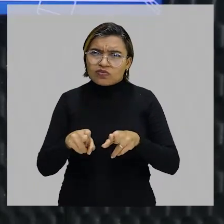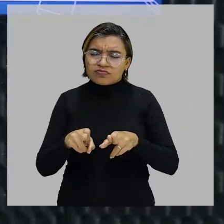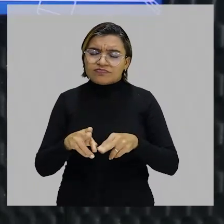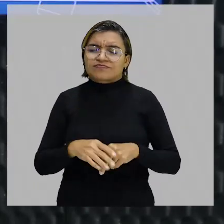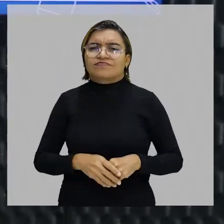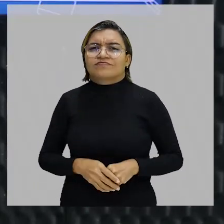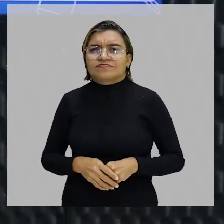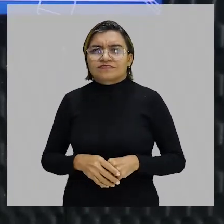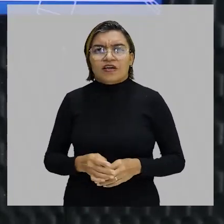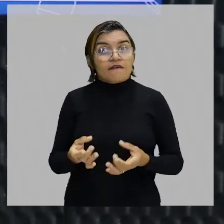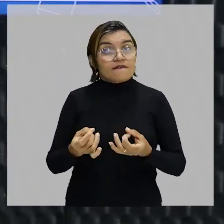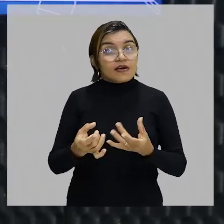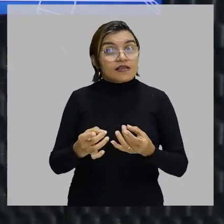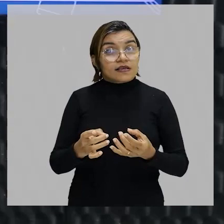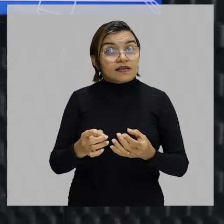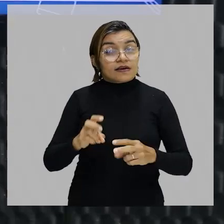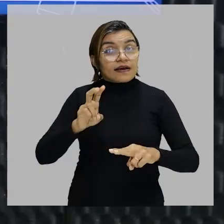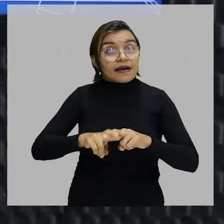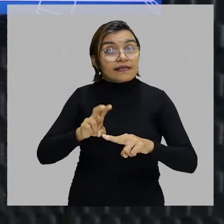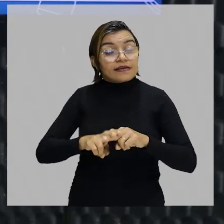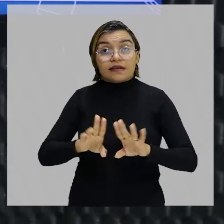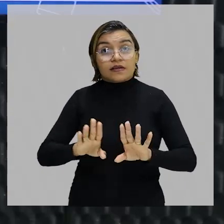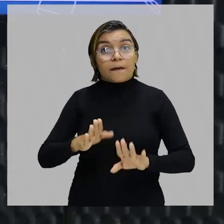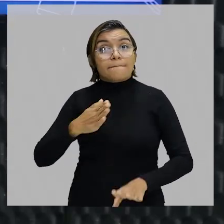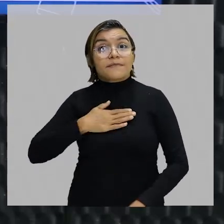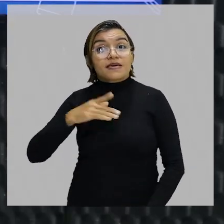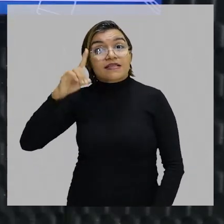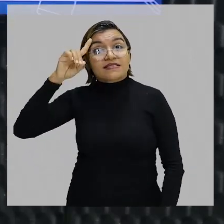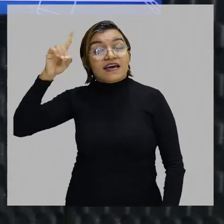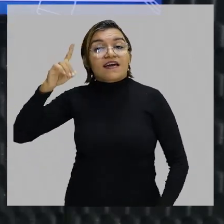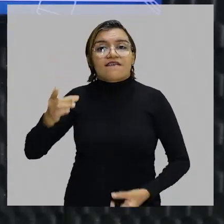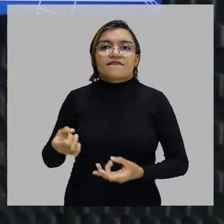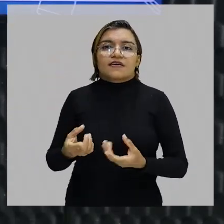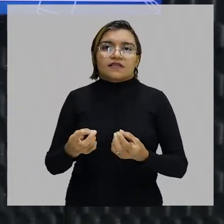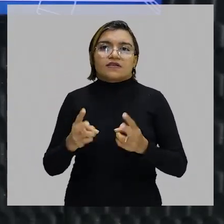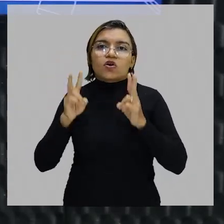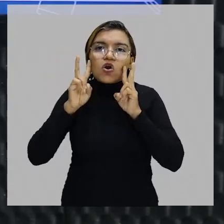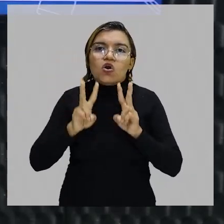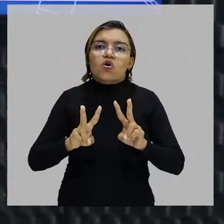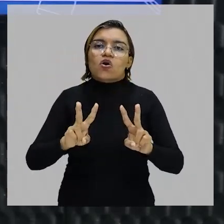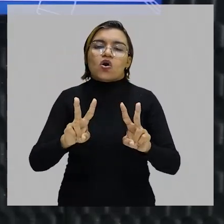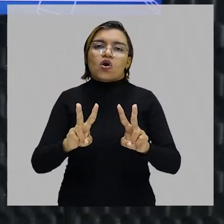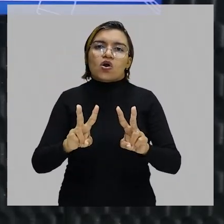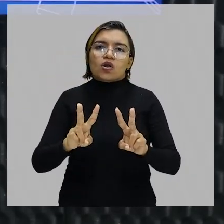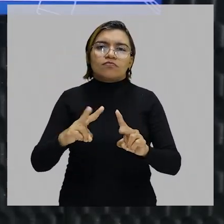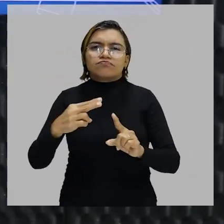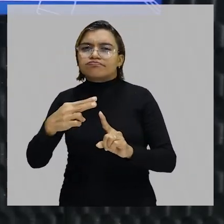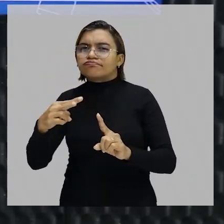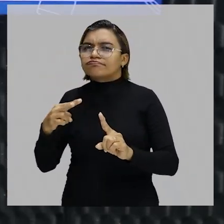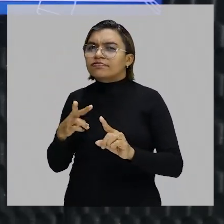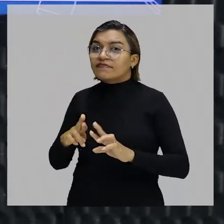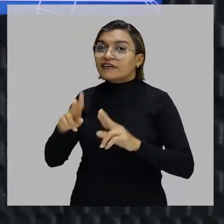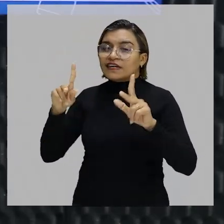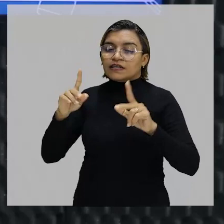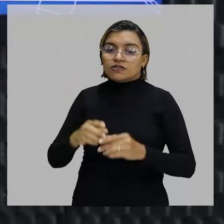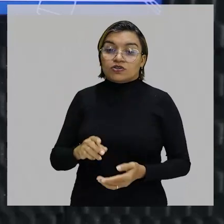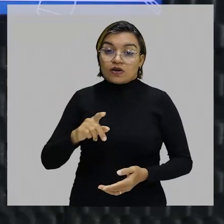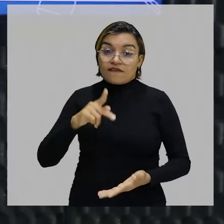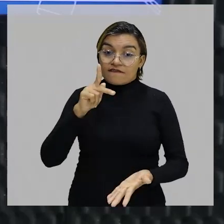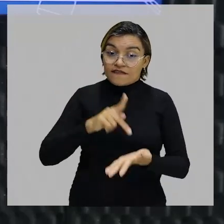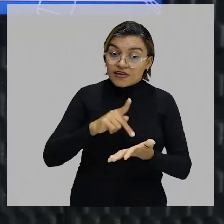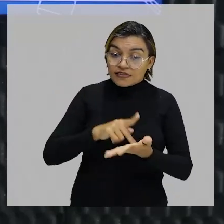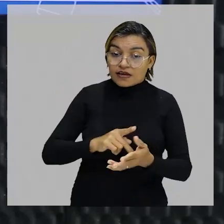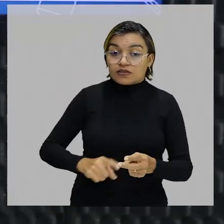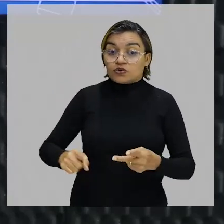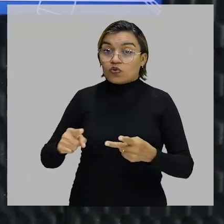Eu não estou vendendo a cadeira, eu estou vendendo a minha ideia sobre eu olhar as coisas sobre uma ótica diferente. Uma real,